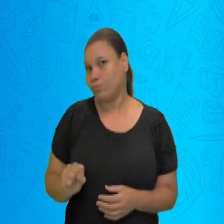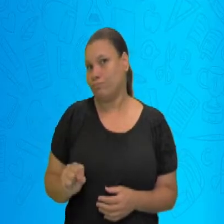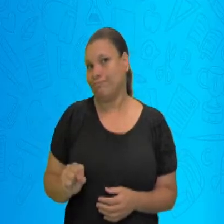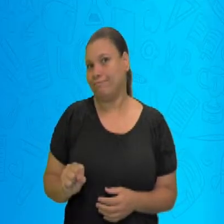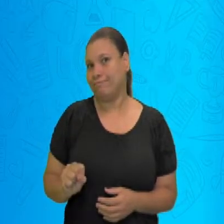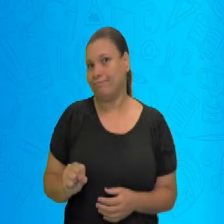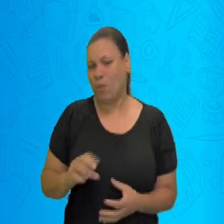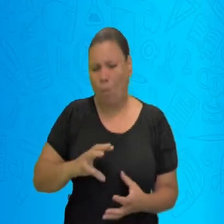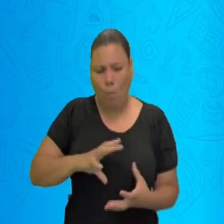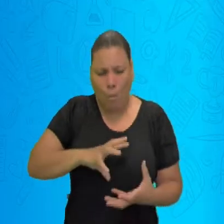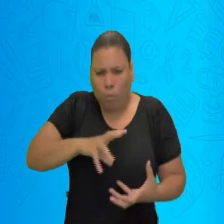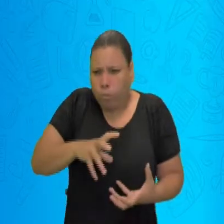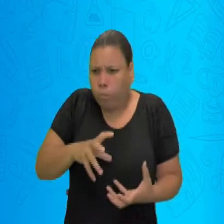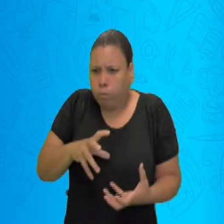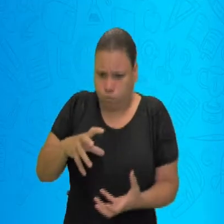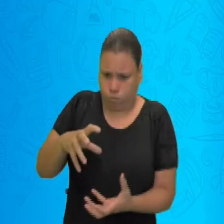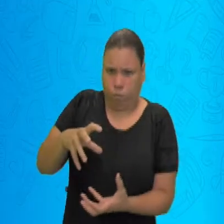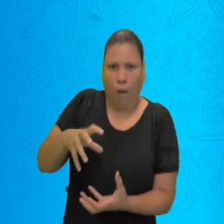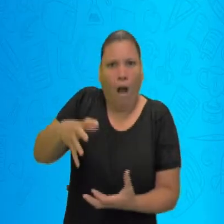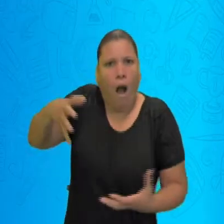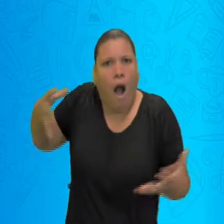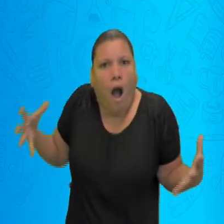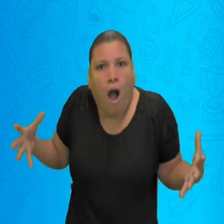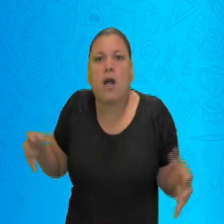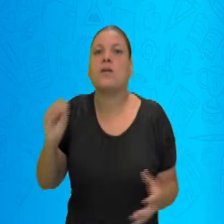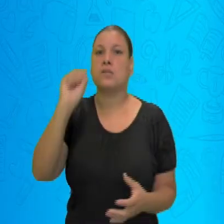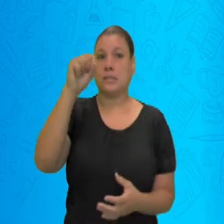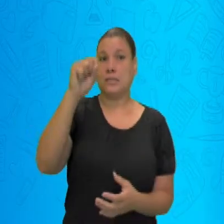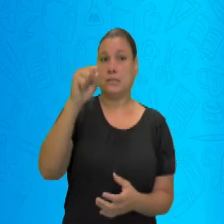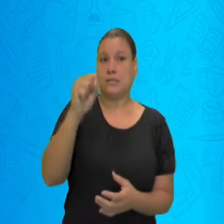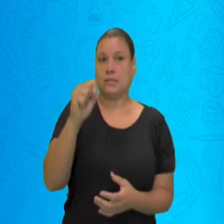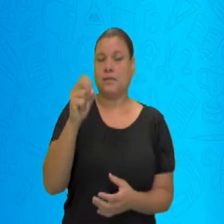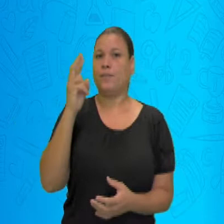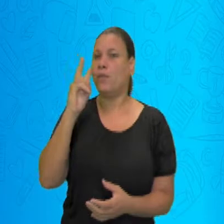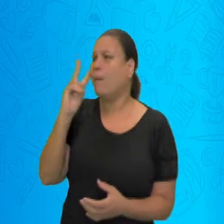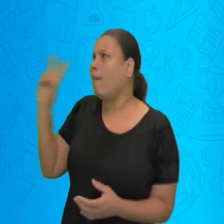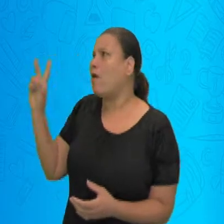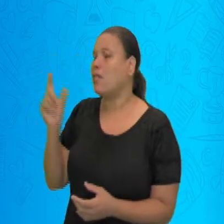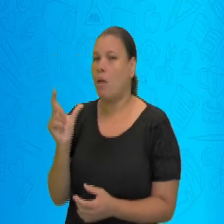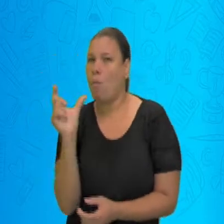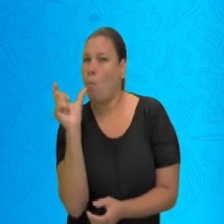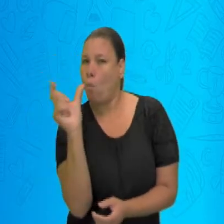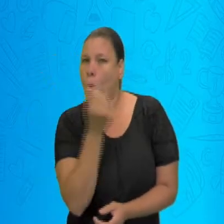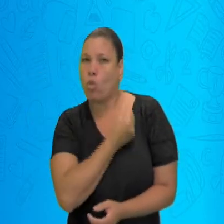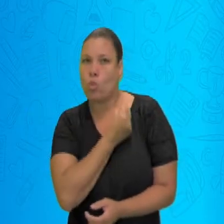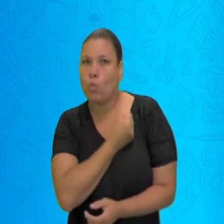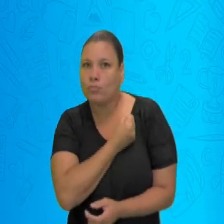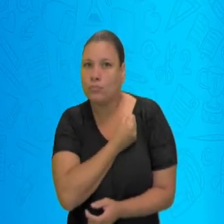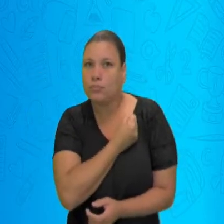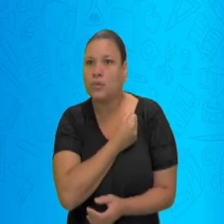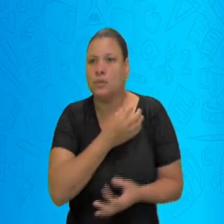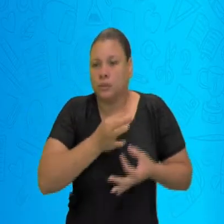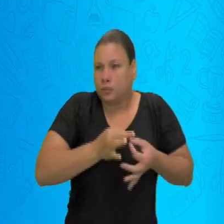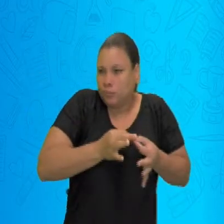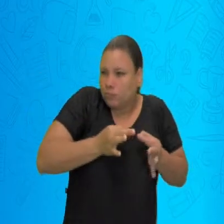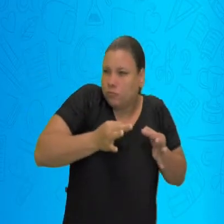ocidental. Compreende uma área de 42 milhões de quilômetros